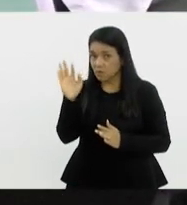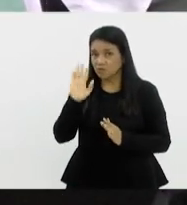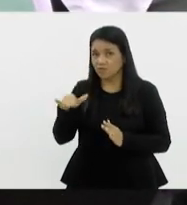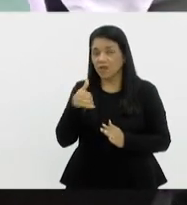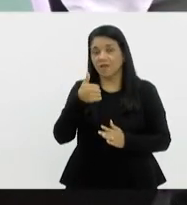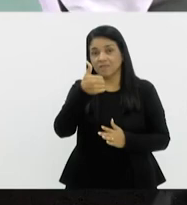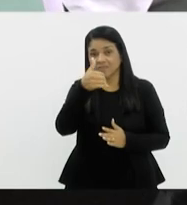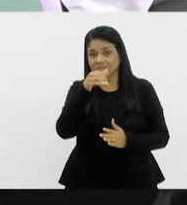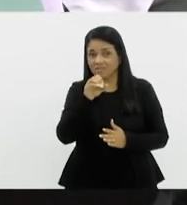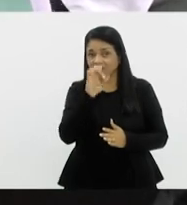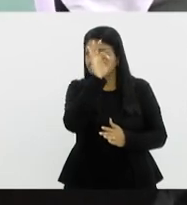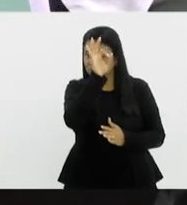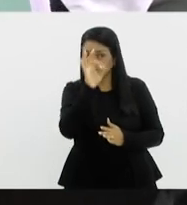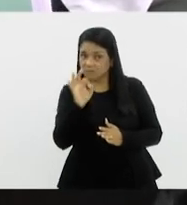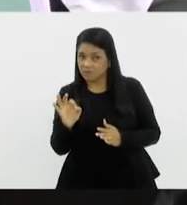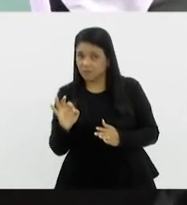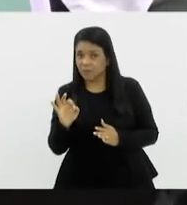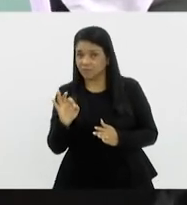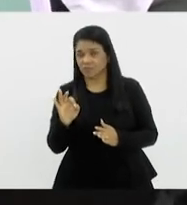pontos percentuais.